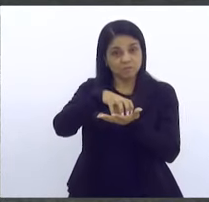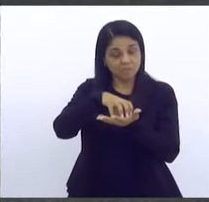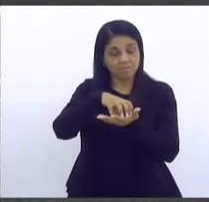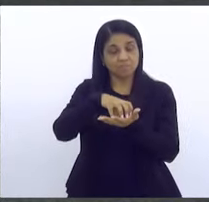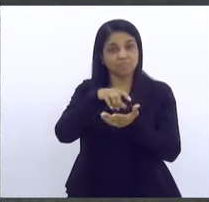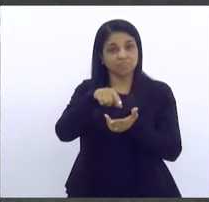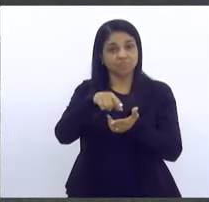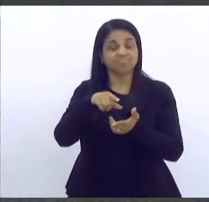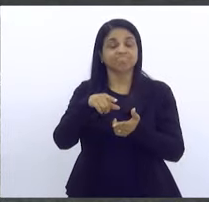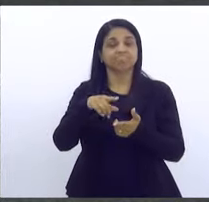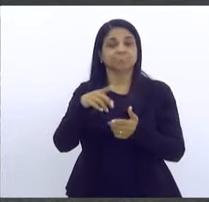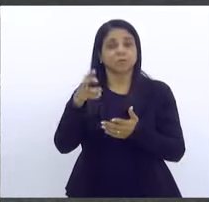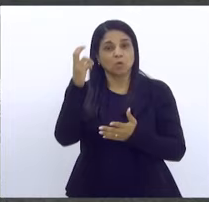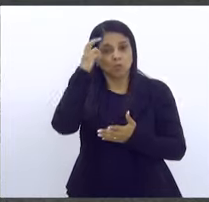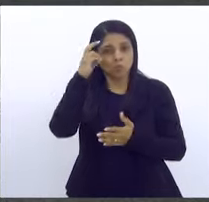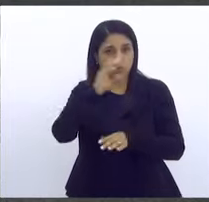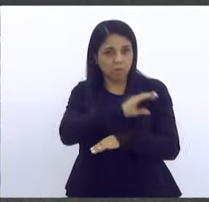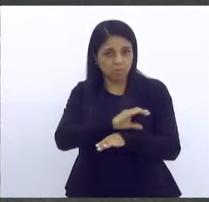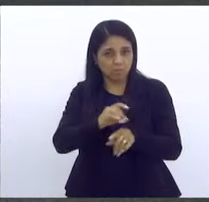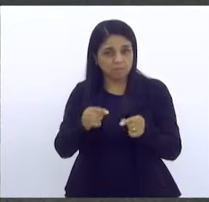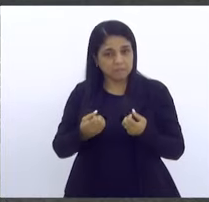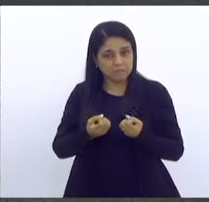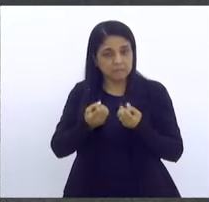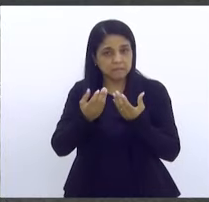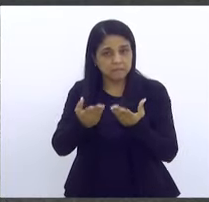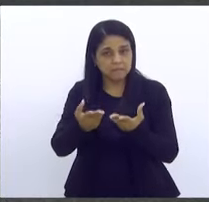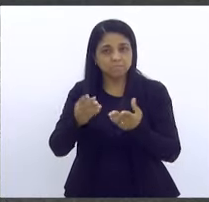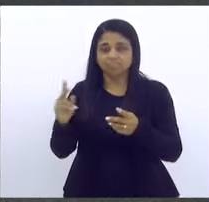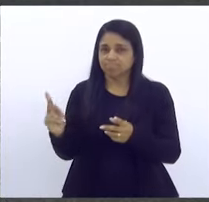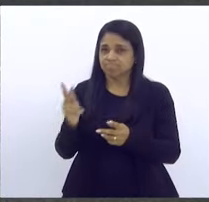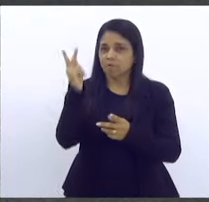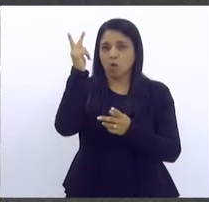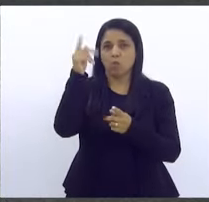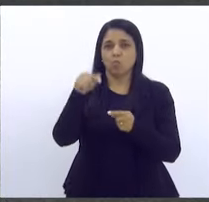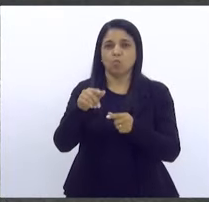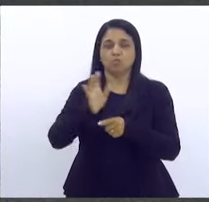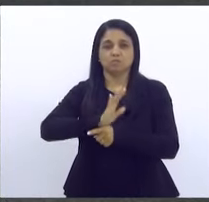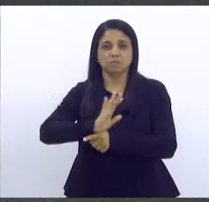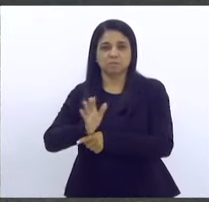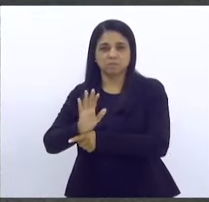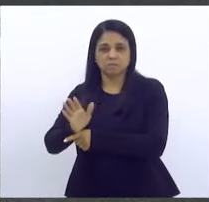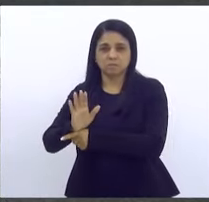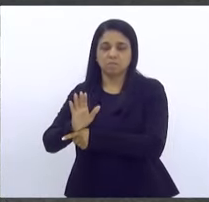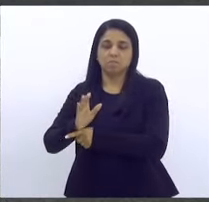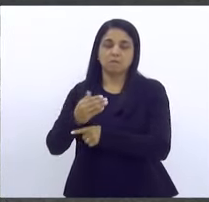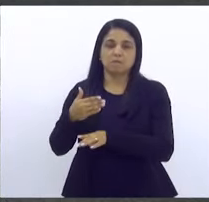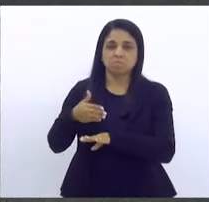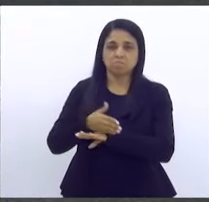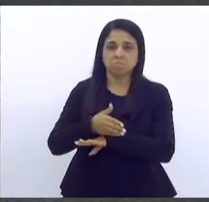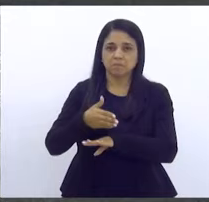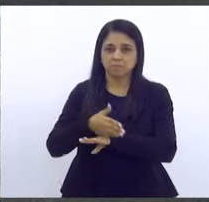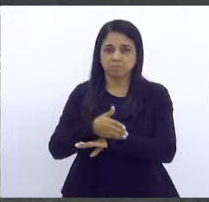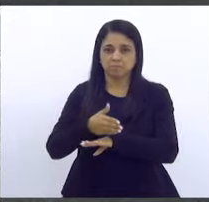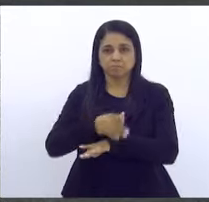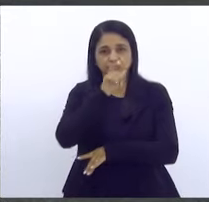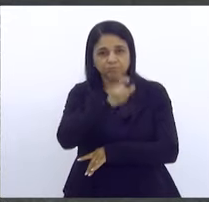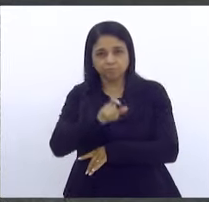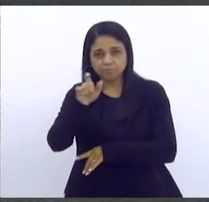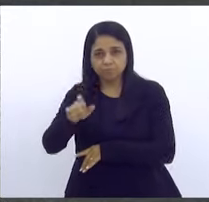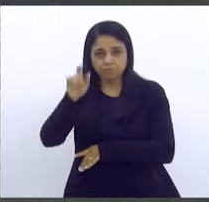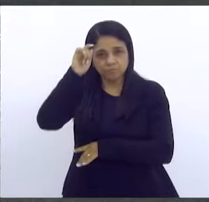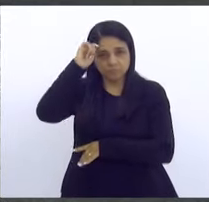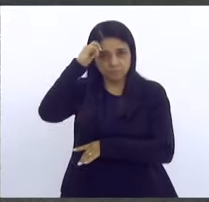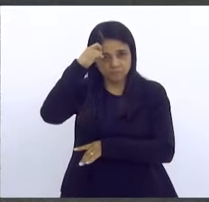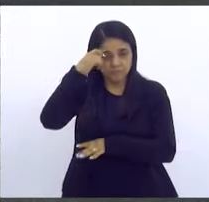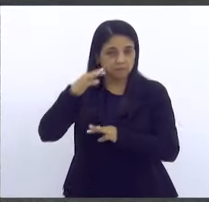préstimos valorosíssimos para que nós reflitamos sobre o apagamento da participação de pessoas negras em todos